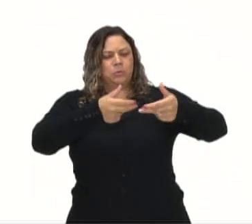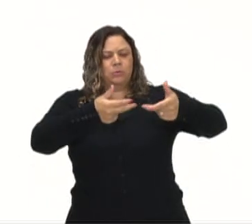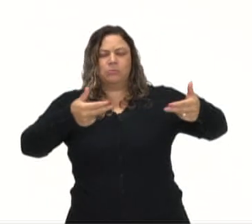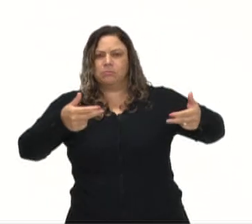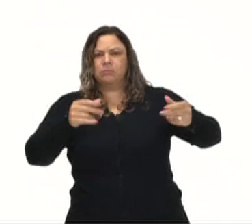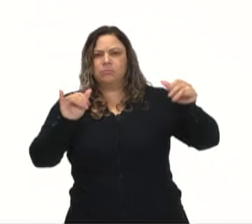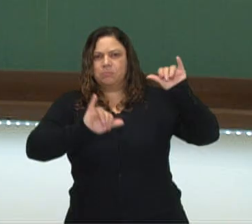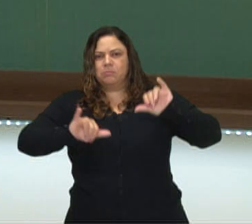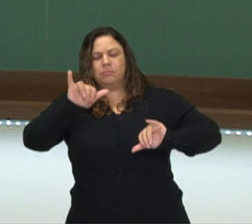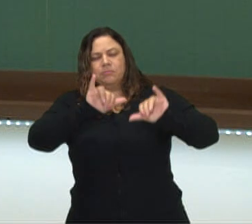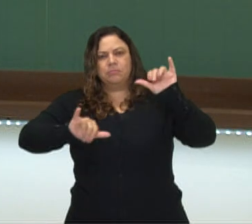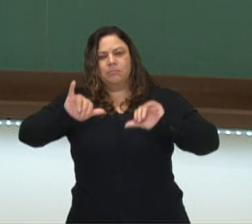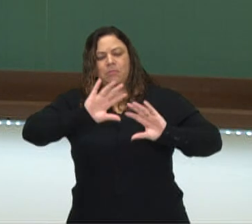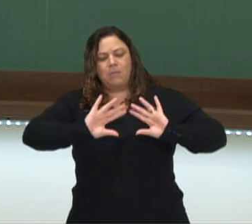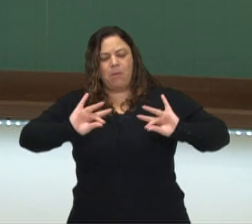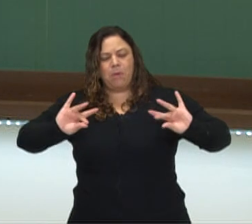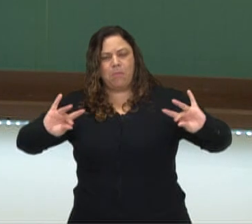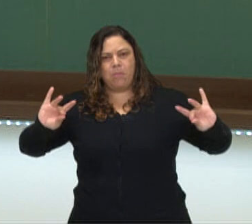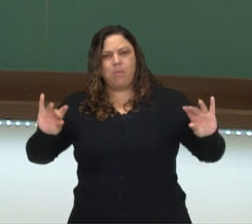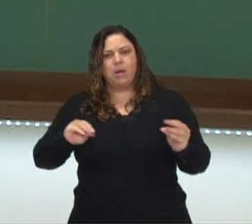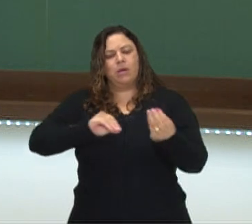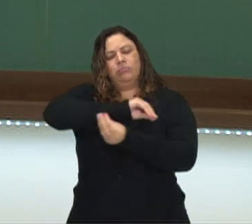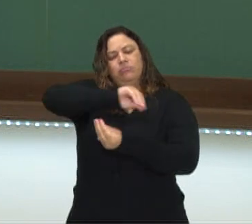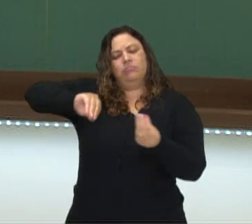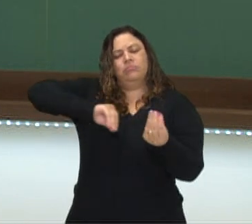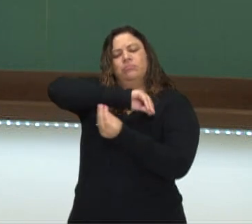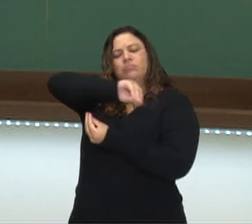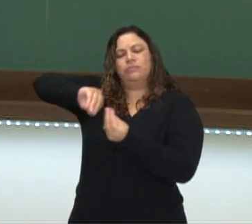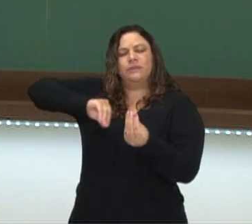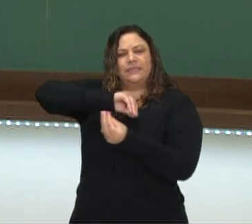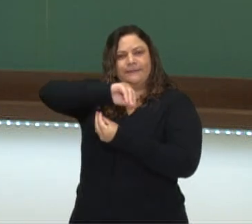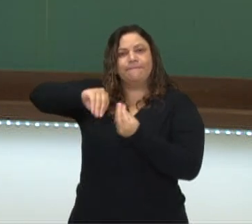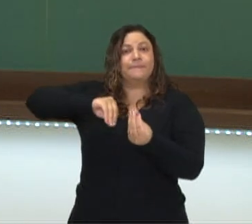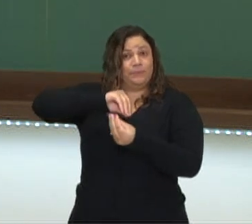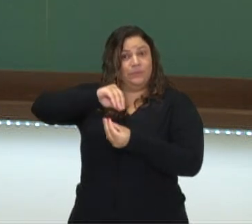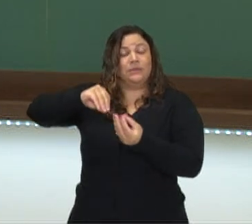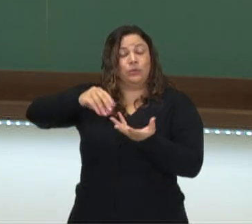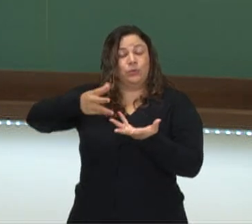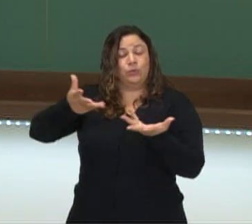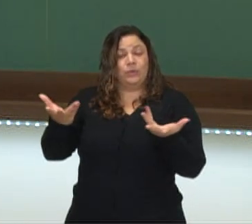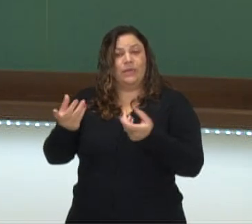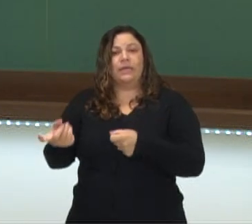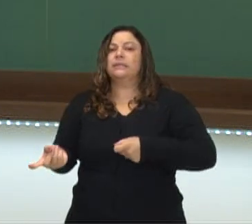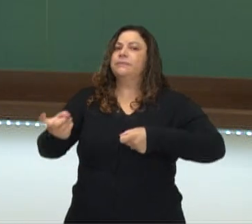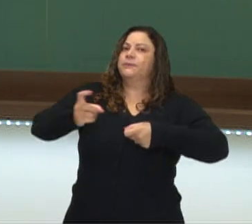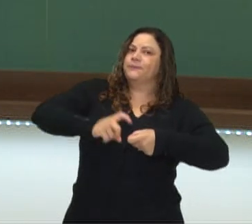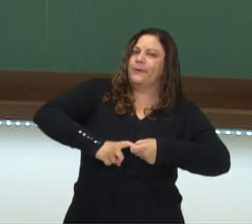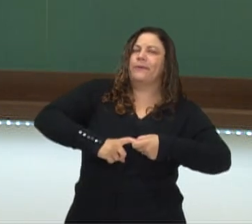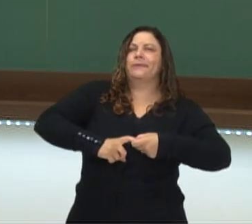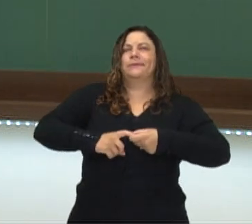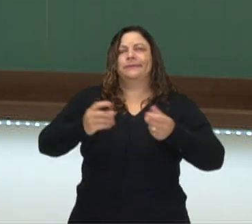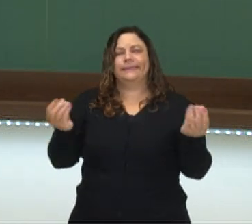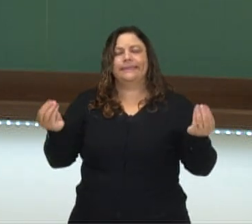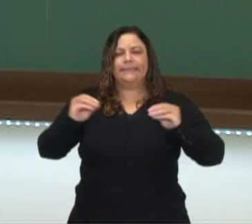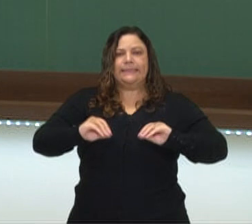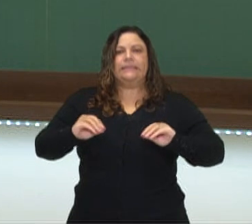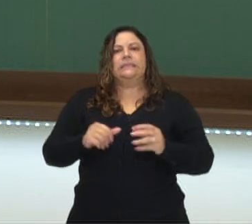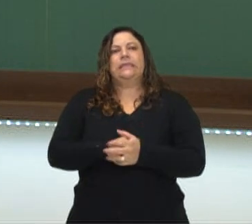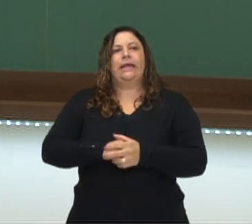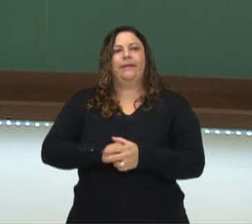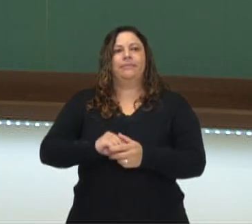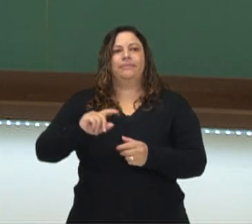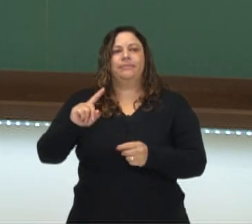tem ali um soluto gasoso, um gás que é adicionado ali junto com um solvente e outras substâncias. Gostou de